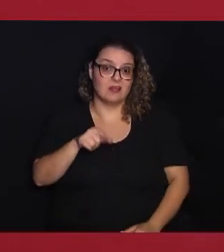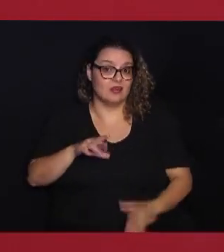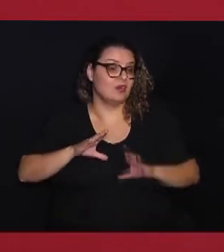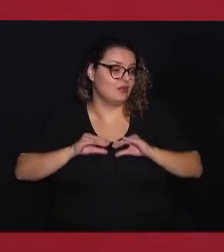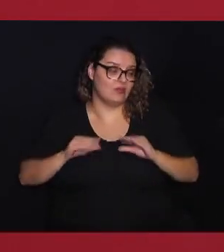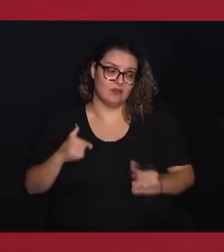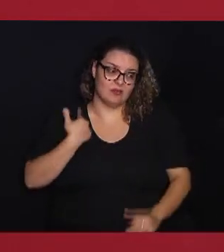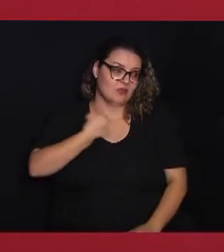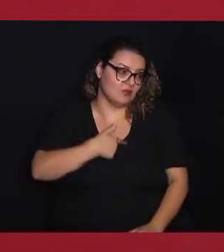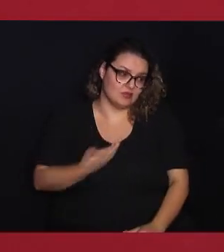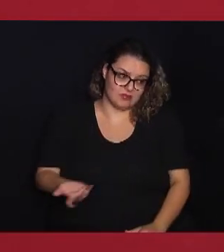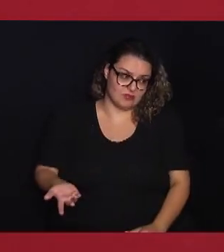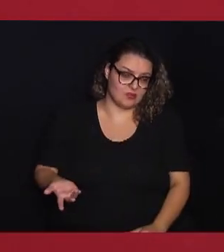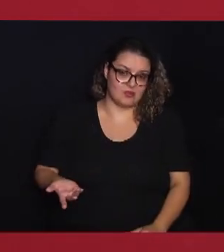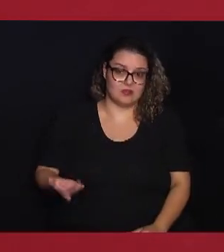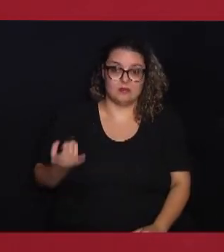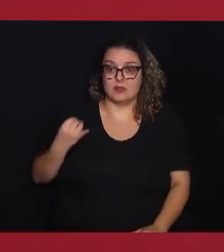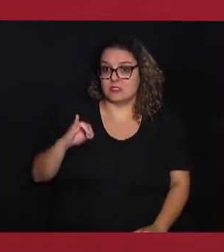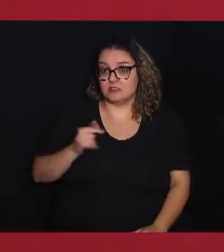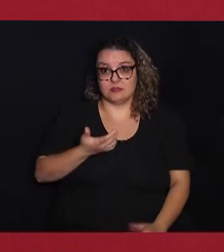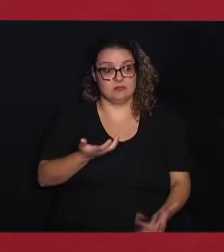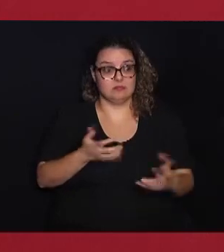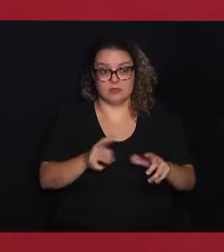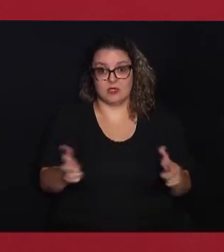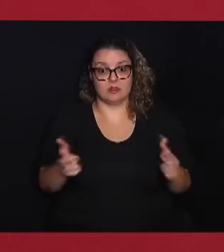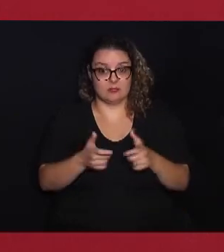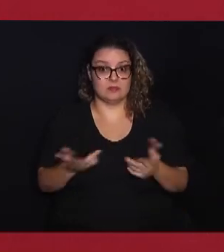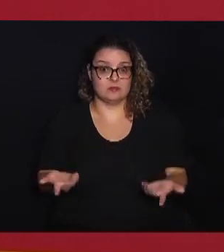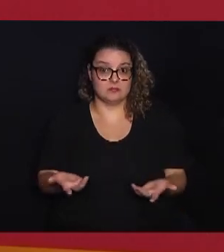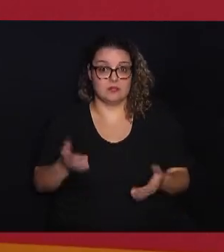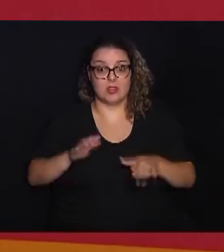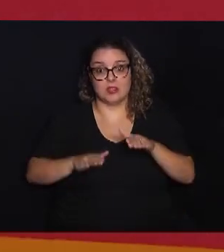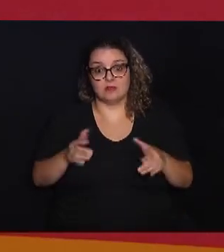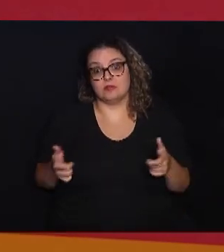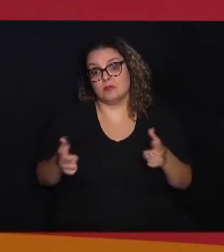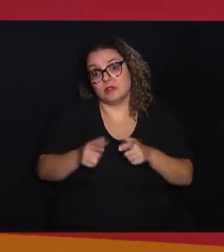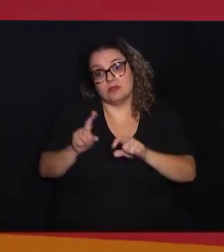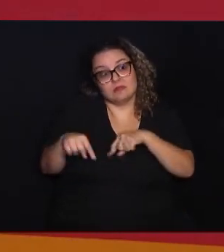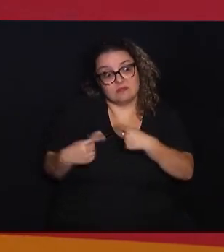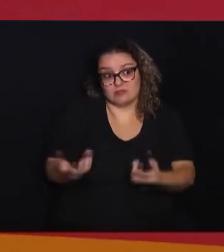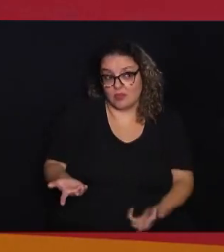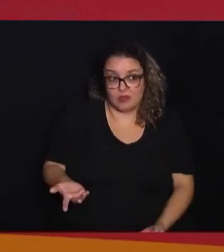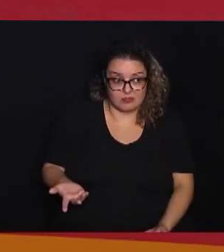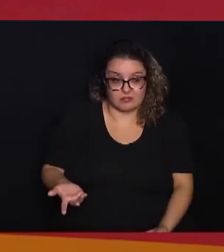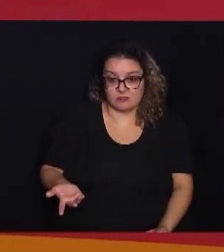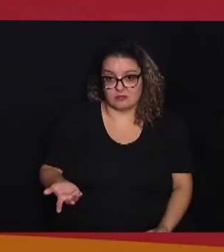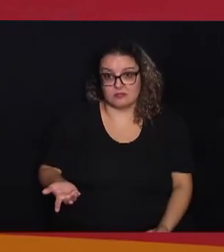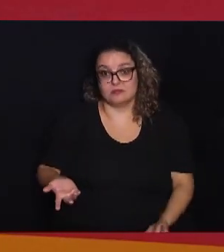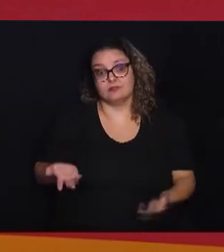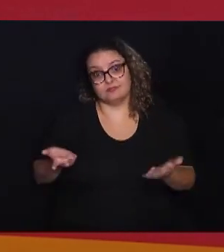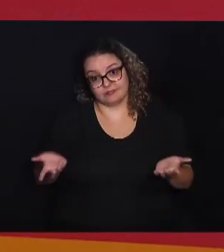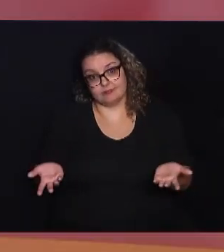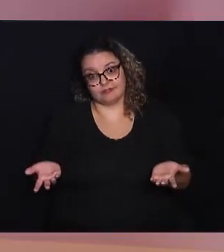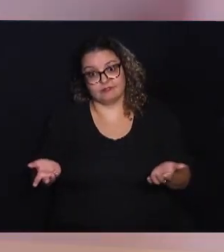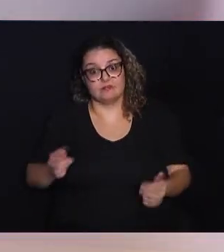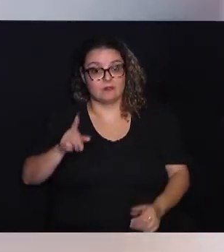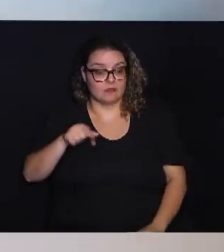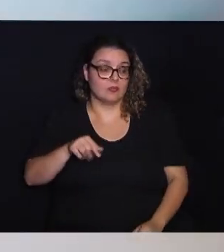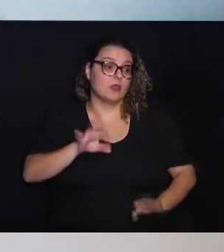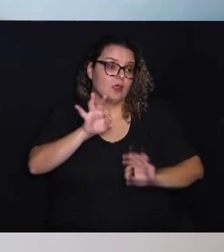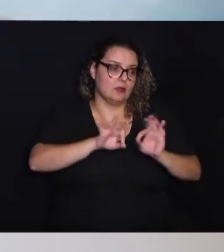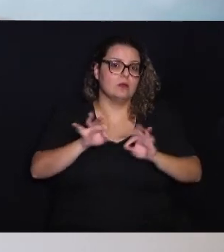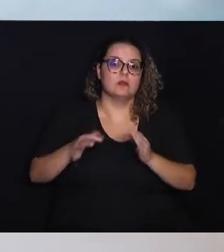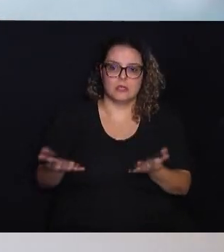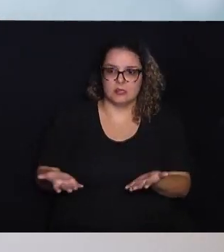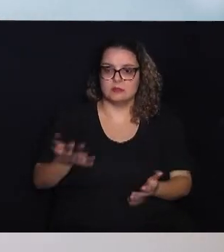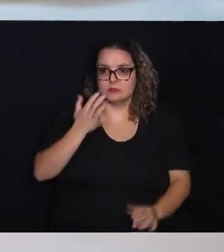que são confortos nossos em casa. Mas se você não quer reduzir essa conta, talvez você precise reduzir em outra conta. Então, isso